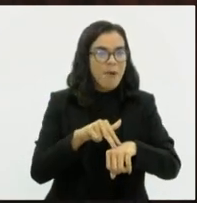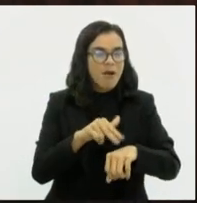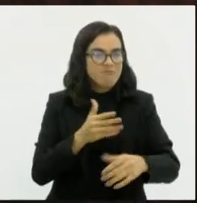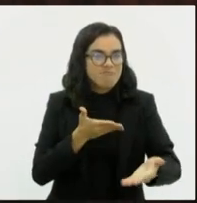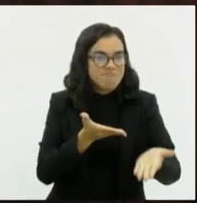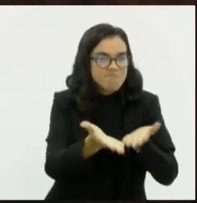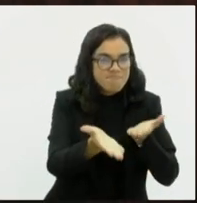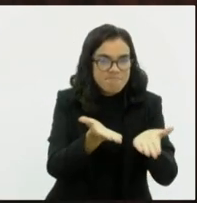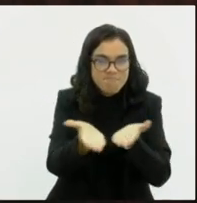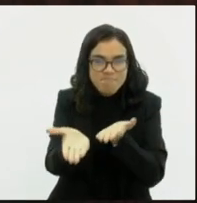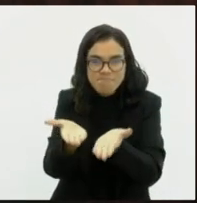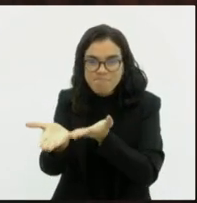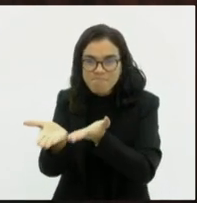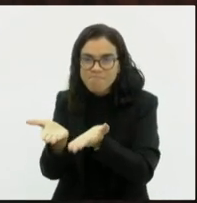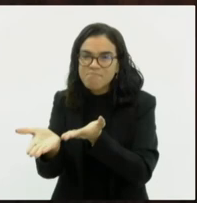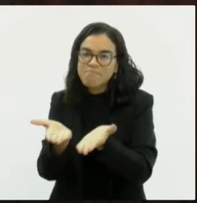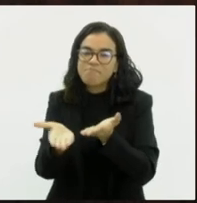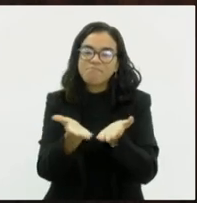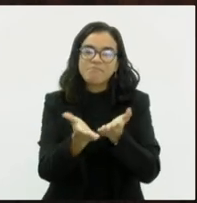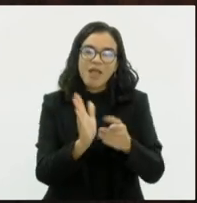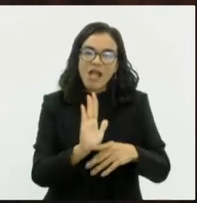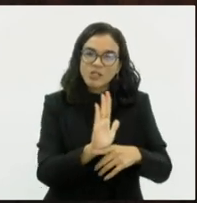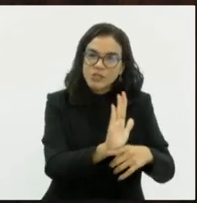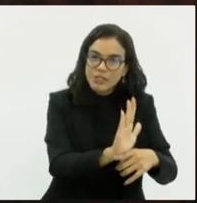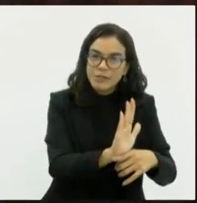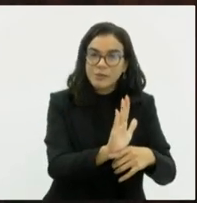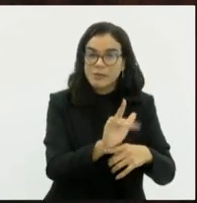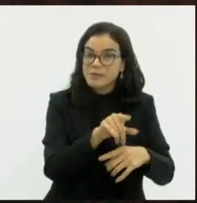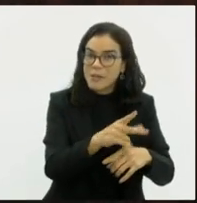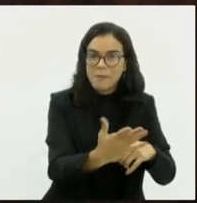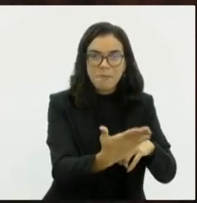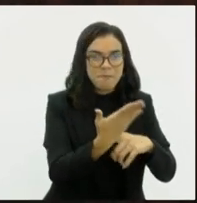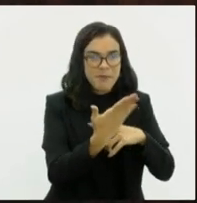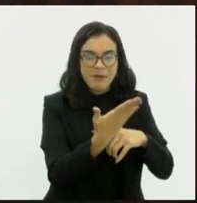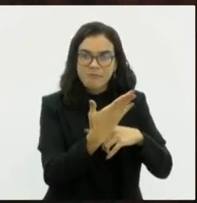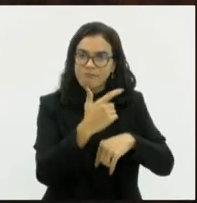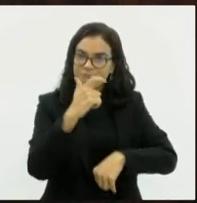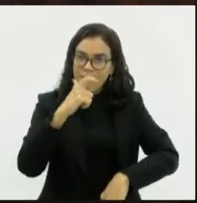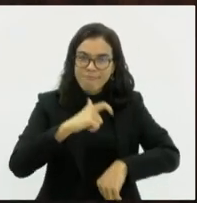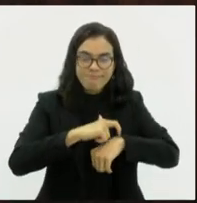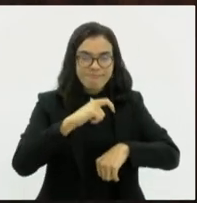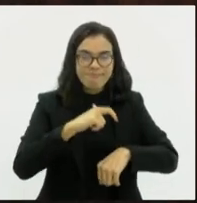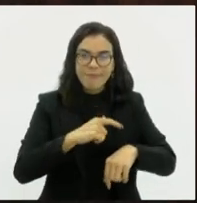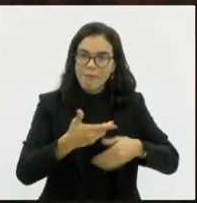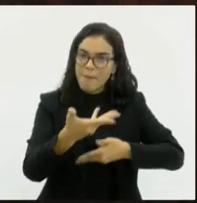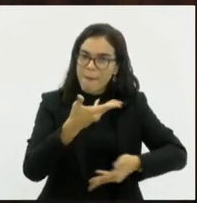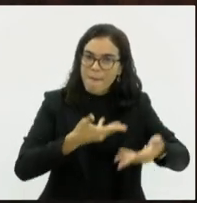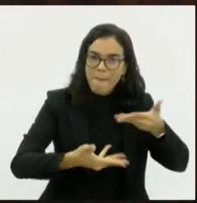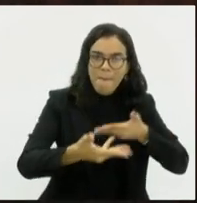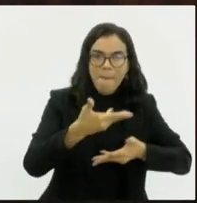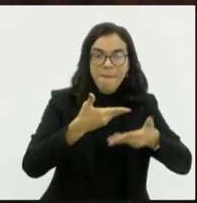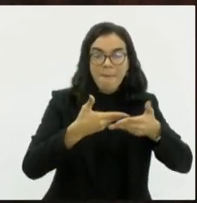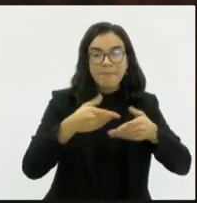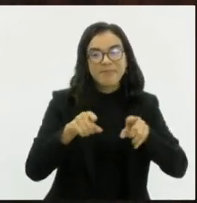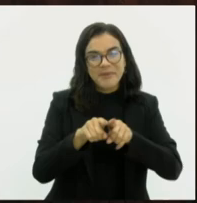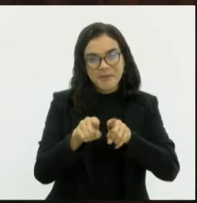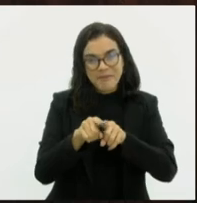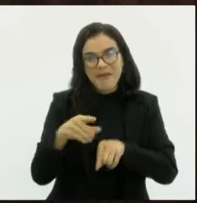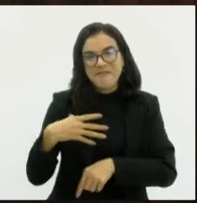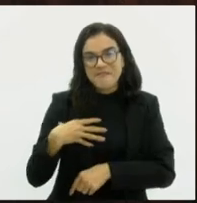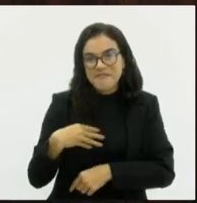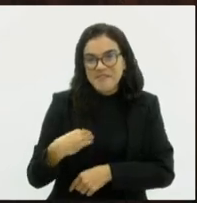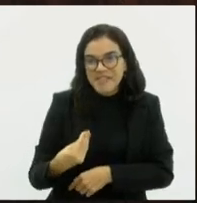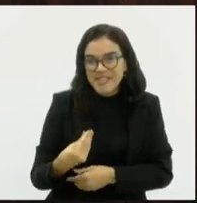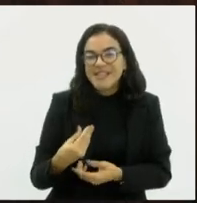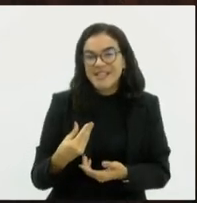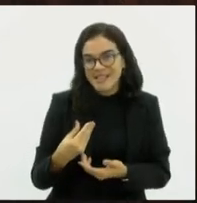eu também estou sempre procurando. E sou sempre muito bem recebido e muito bem atendido. Pela filha que você é,